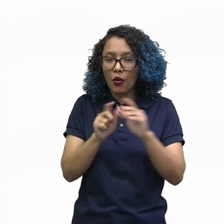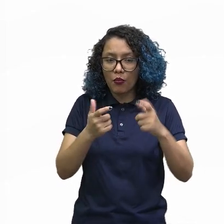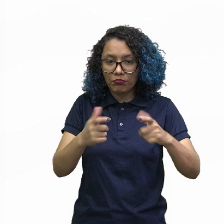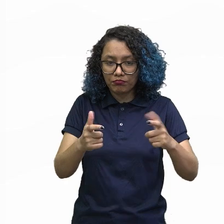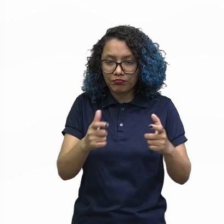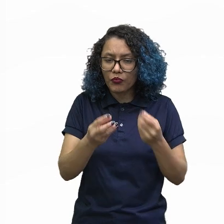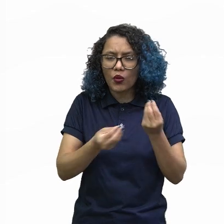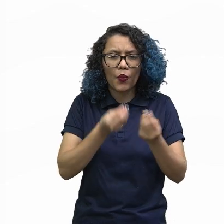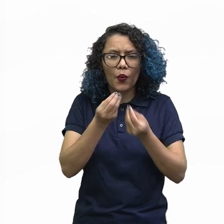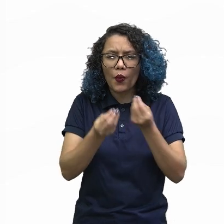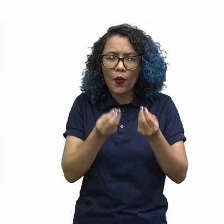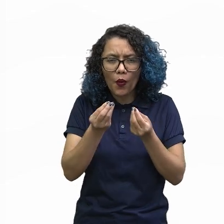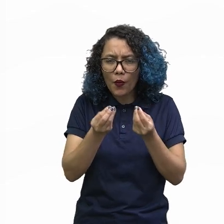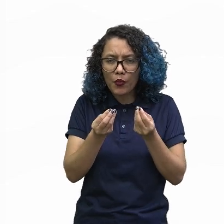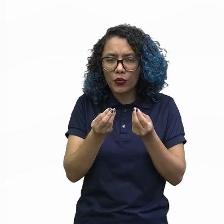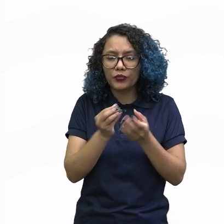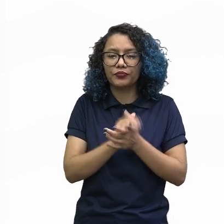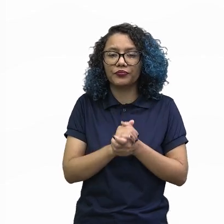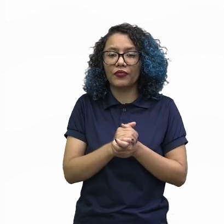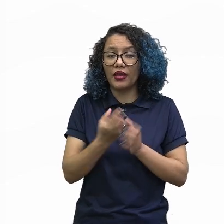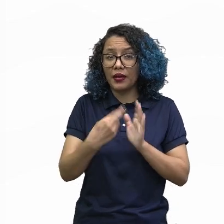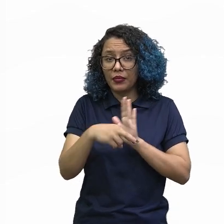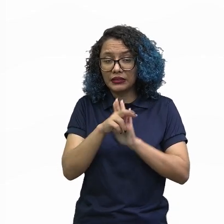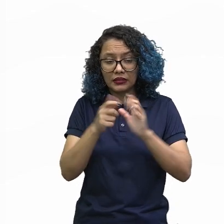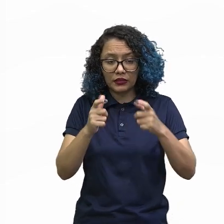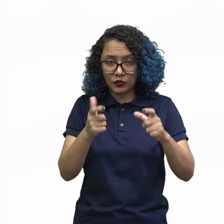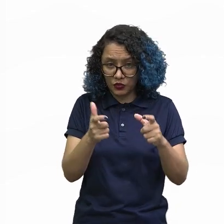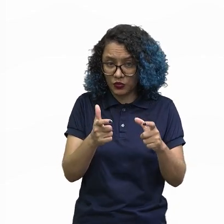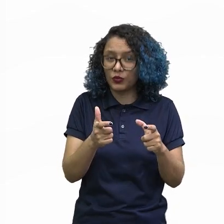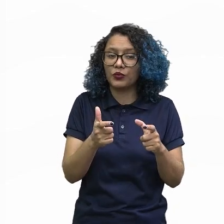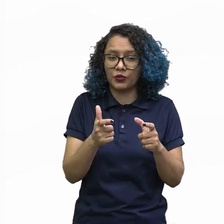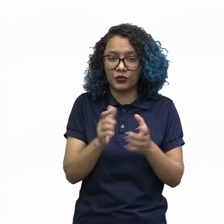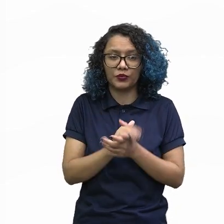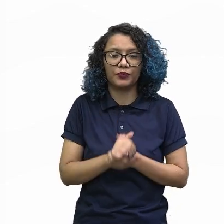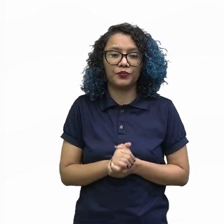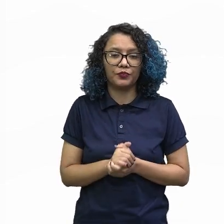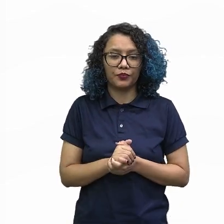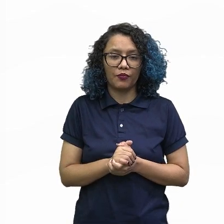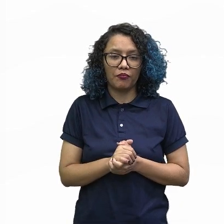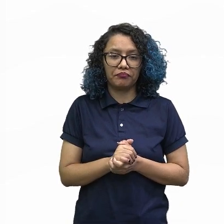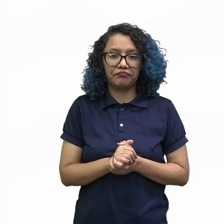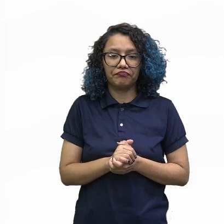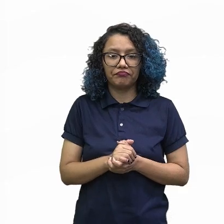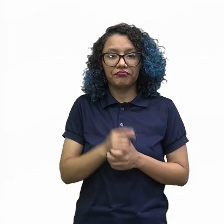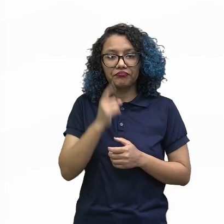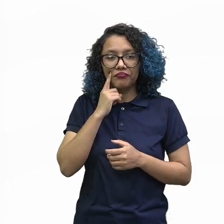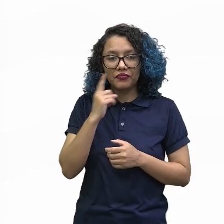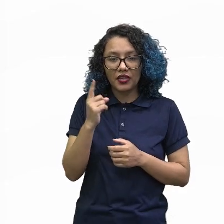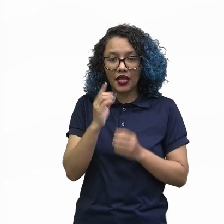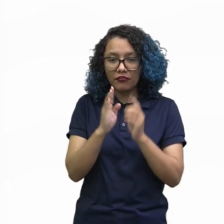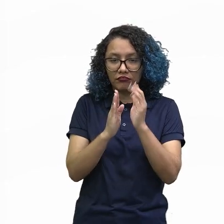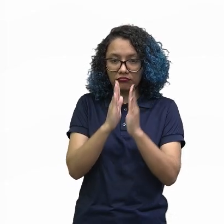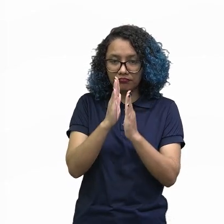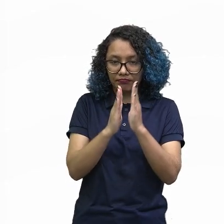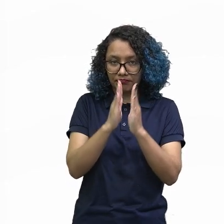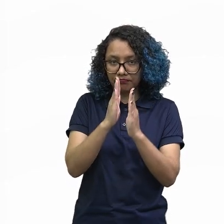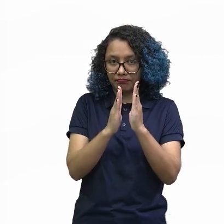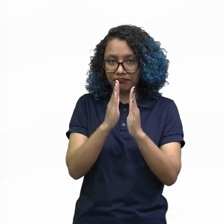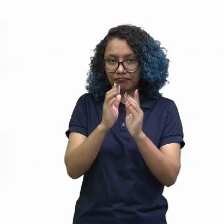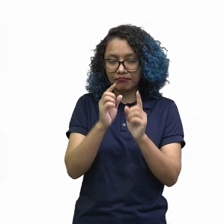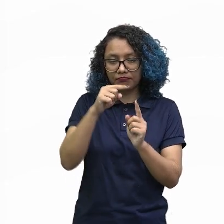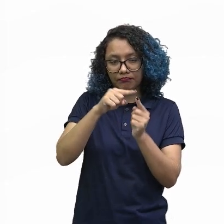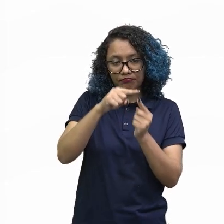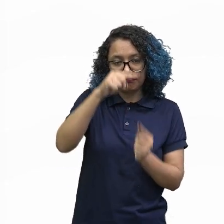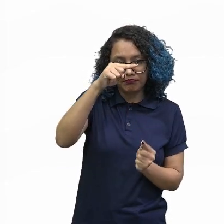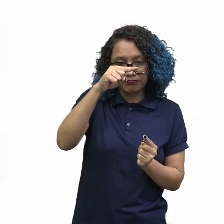desenha os geradores, então, nos circuitos elétricos. Ele tem esse formato aí, com essas duas barras paralelas, uma menor que a outra,